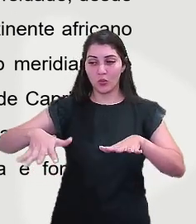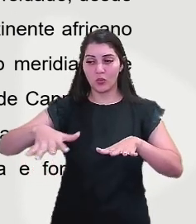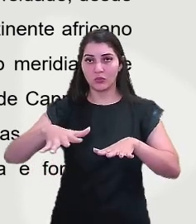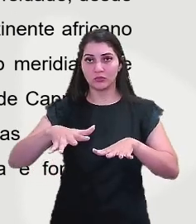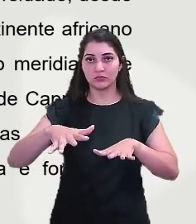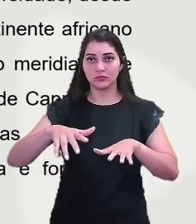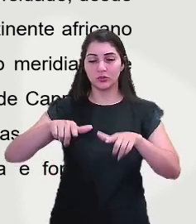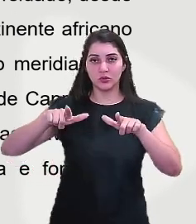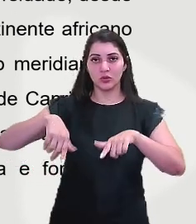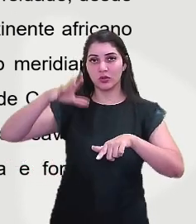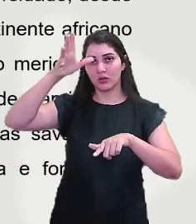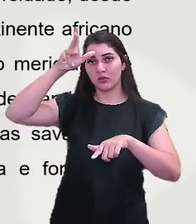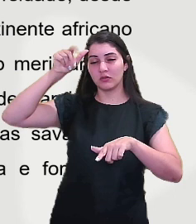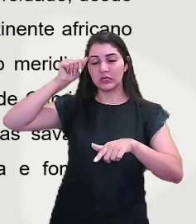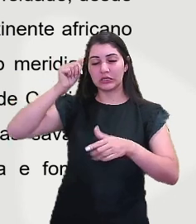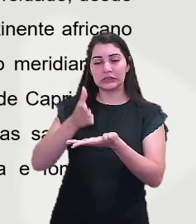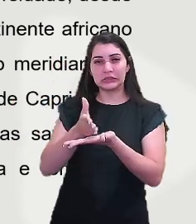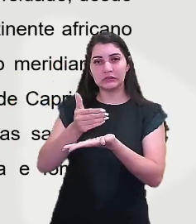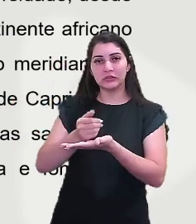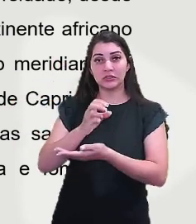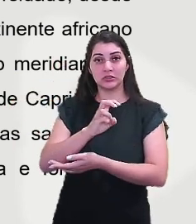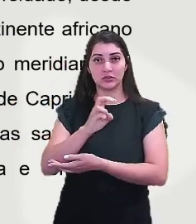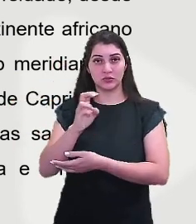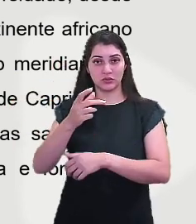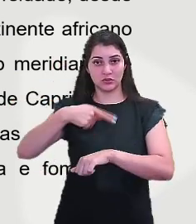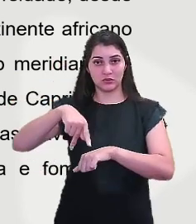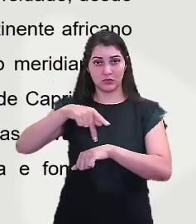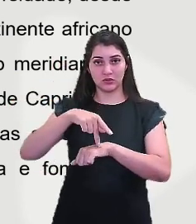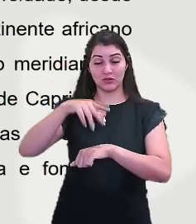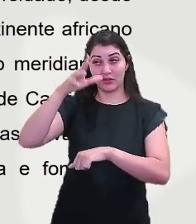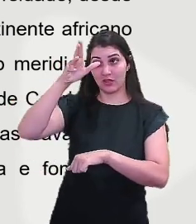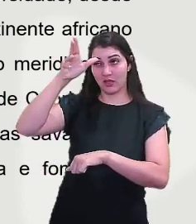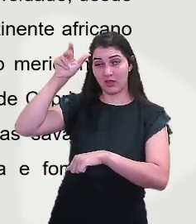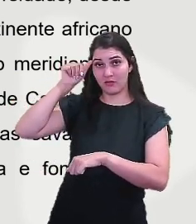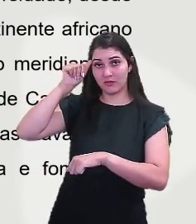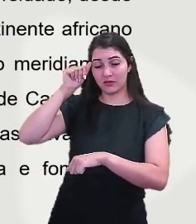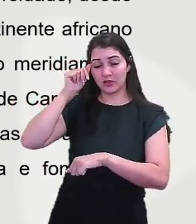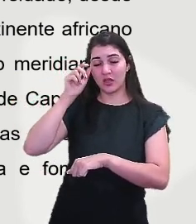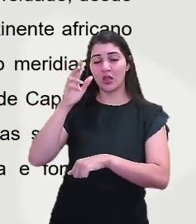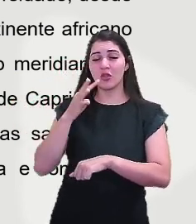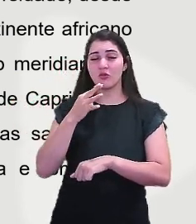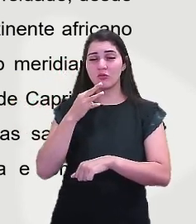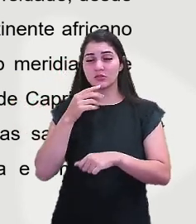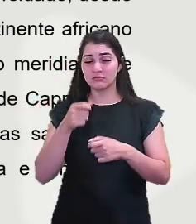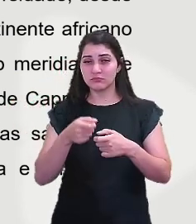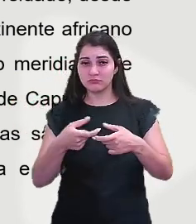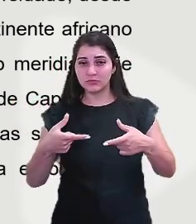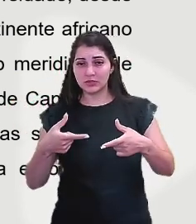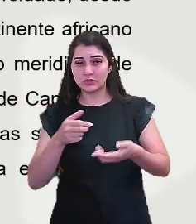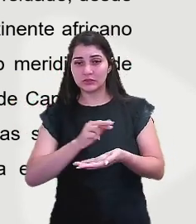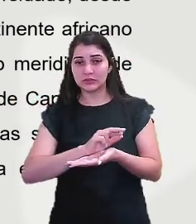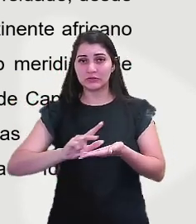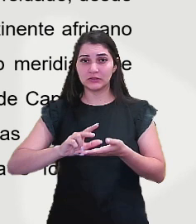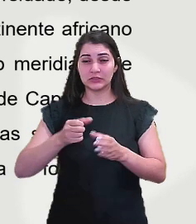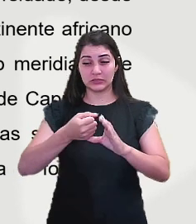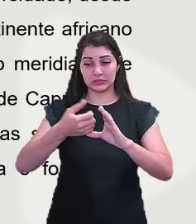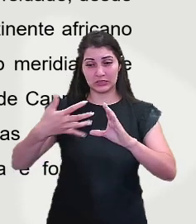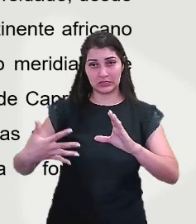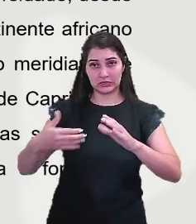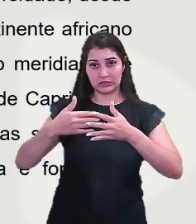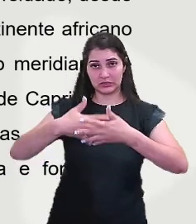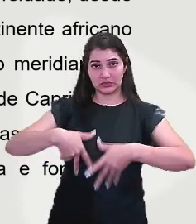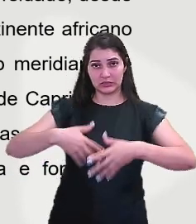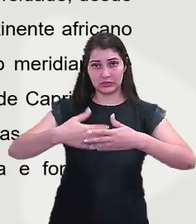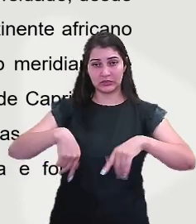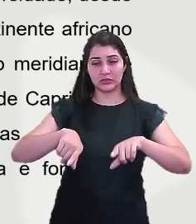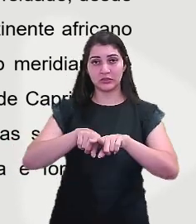africano é dividido em 55 países. A África é reconhecida pelas suas grandes diversidades, desde as suas características naturais